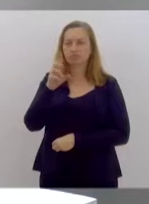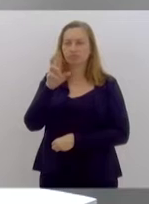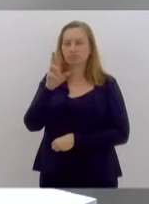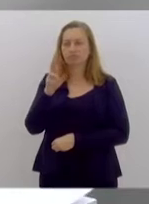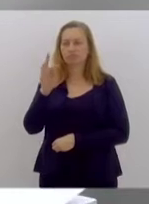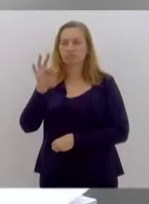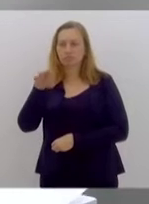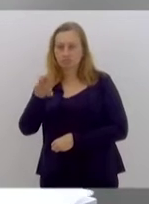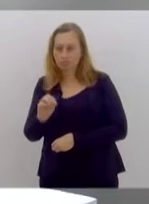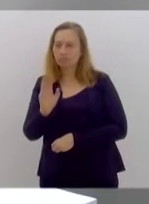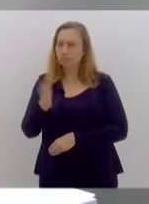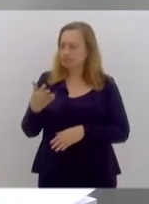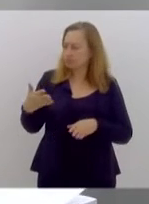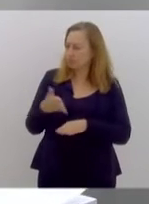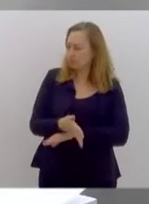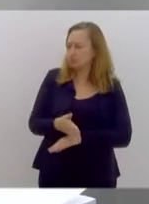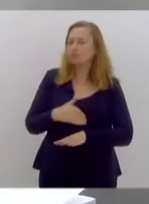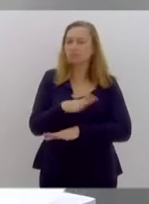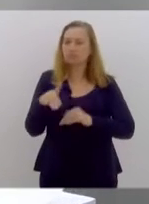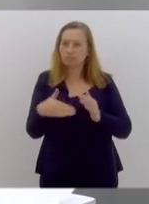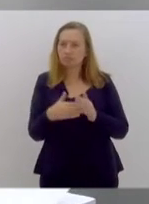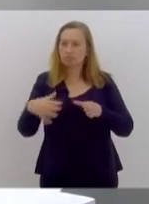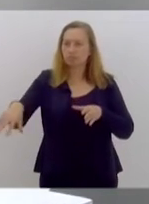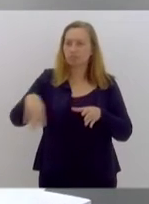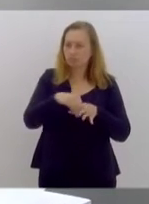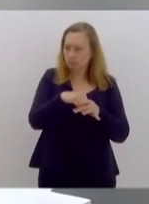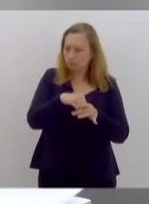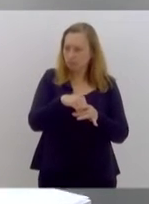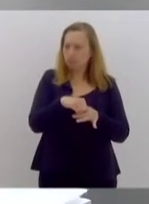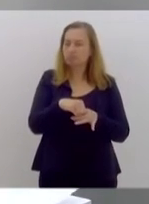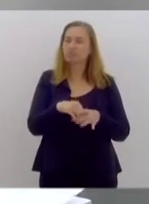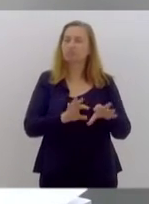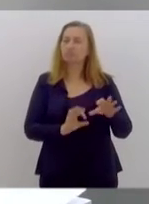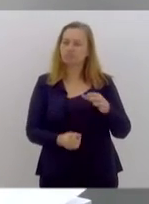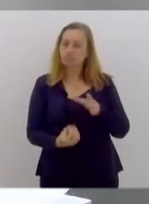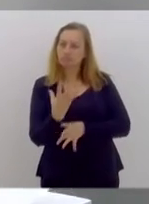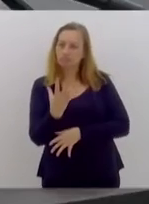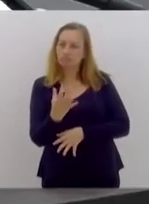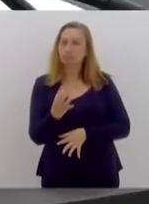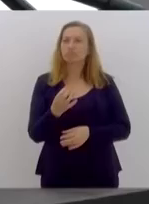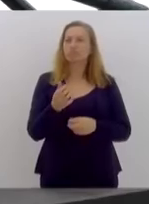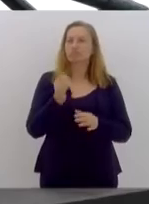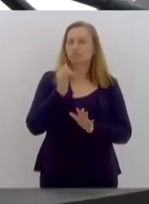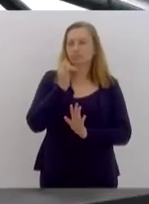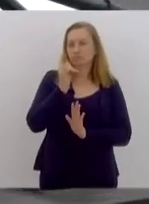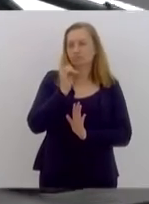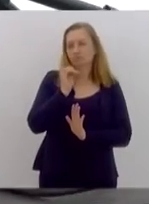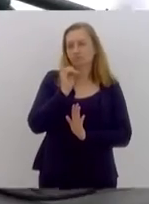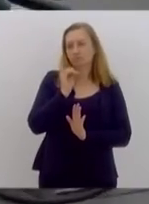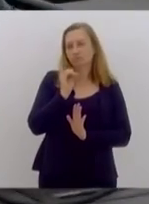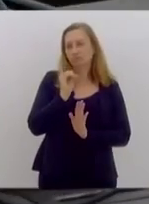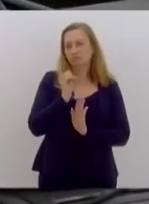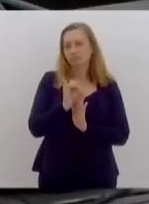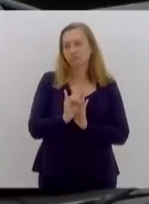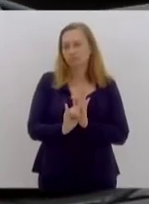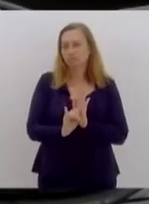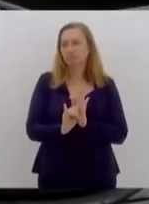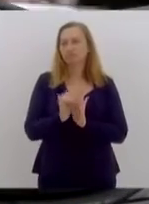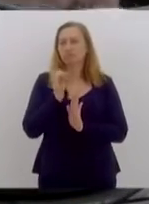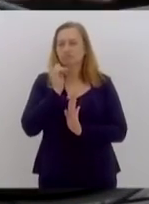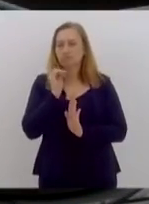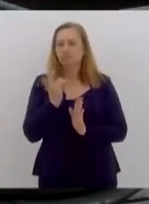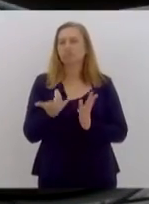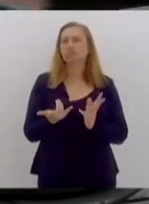que integram a CPI todos colaboraram na produção do relatório né portanto a própria Lucinha o